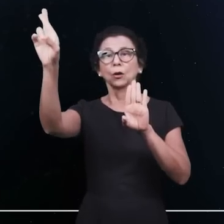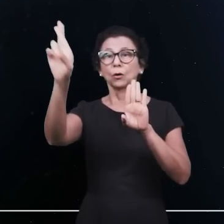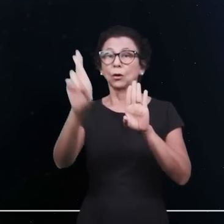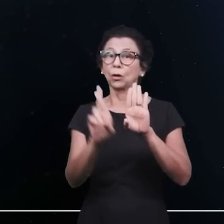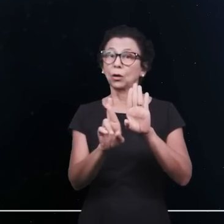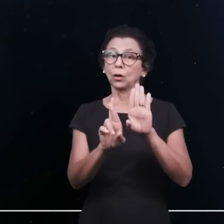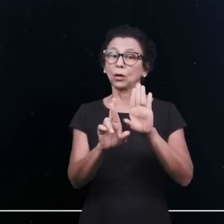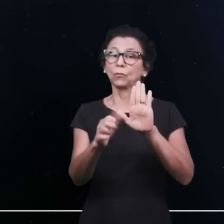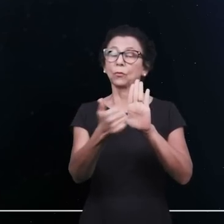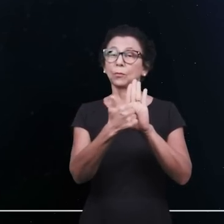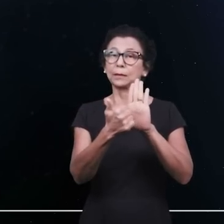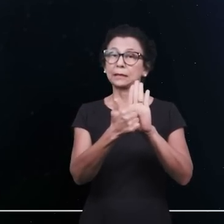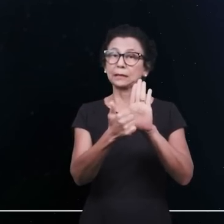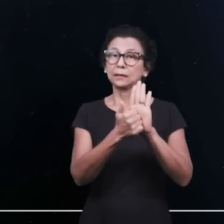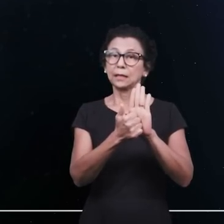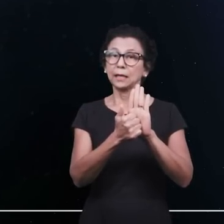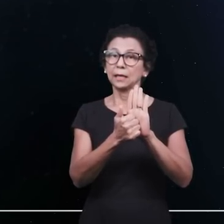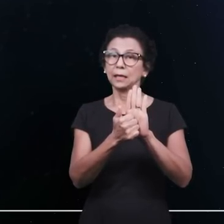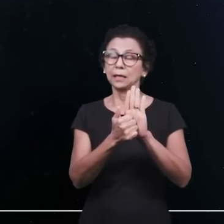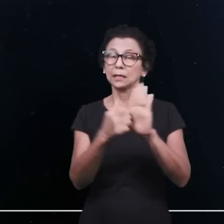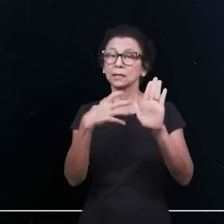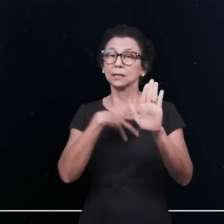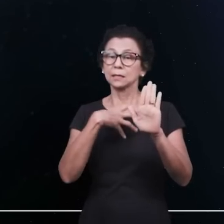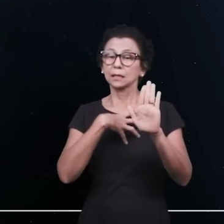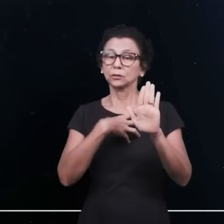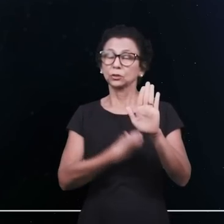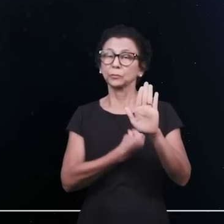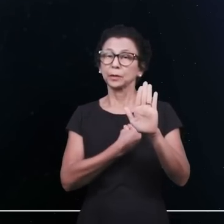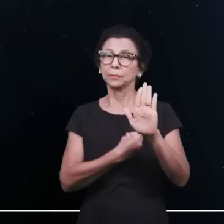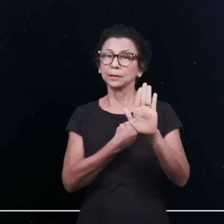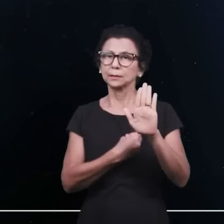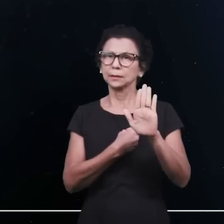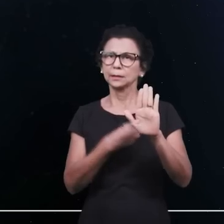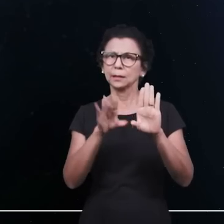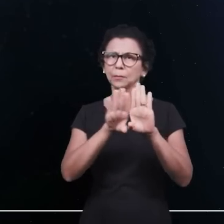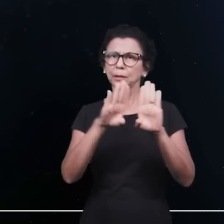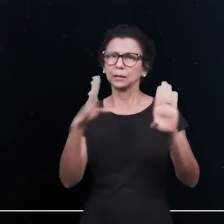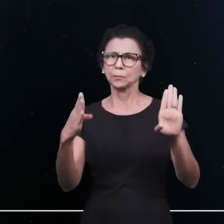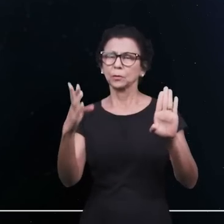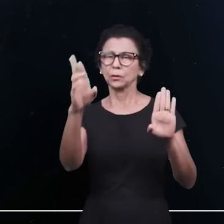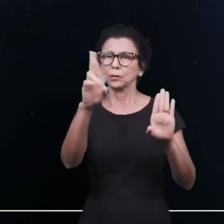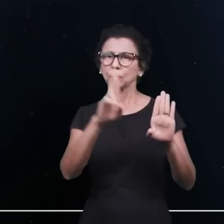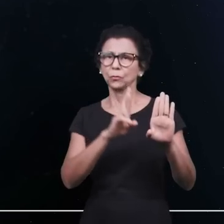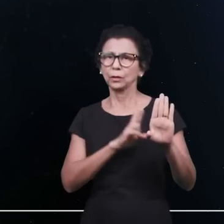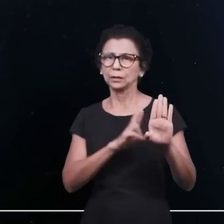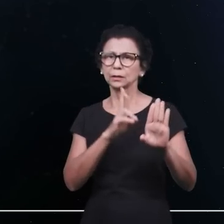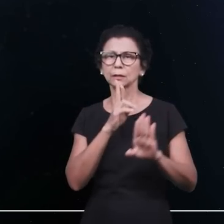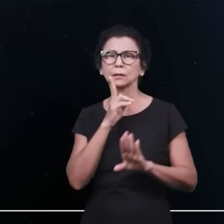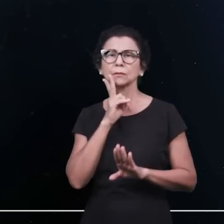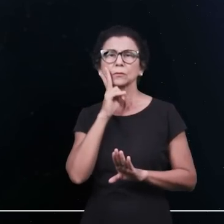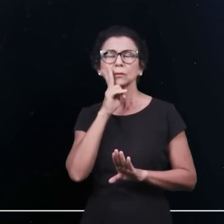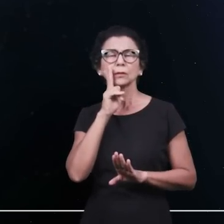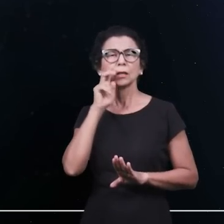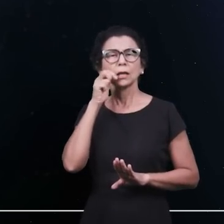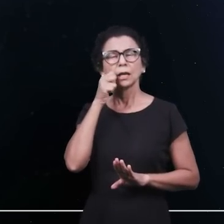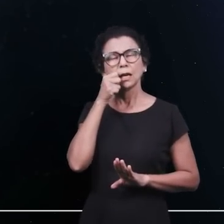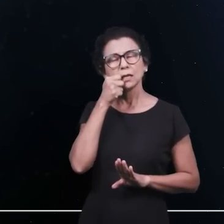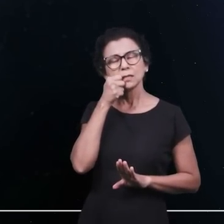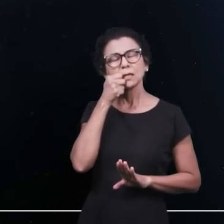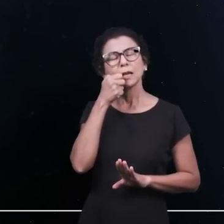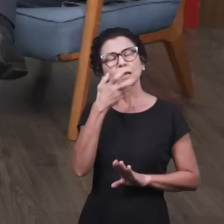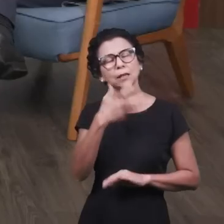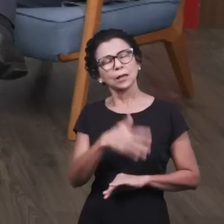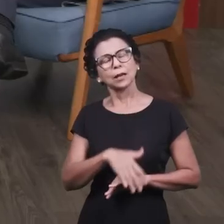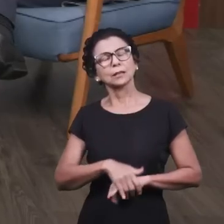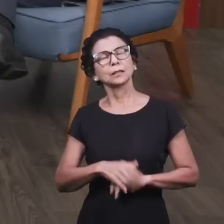alguém ouvir a minha voz e abrir a porta, entrarei em sua casa, com ele cearei e ele comigo. Eu sou suspeito de ler esse texto porque é um dos